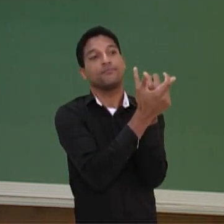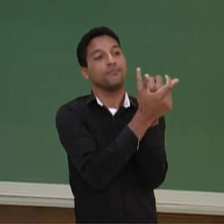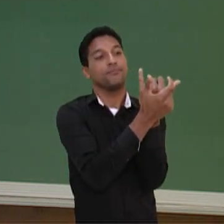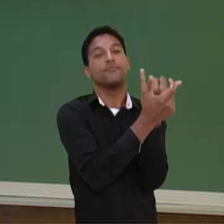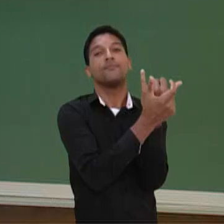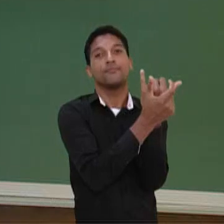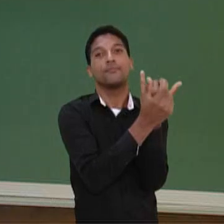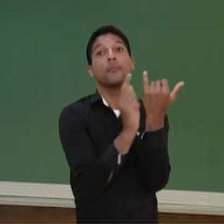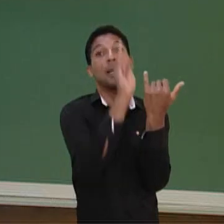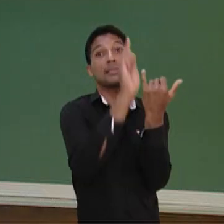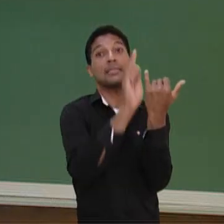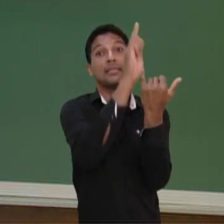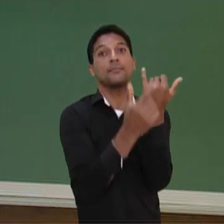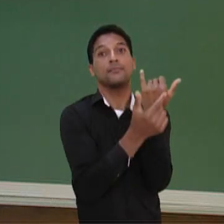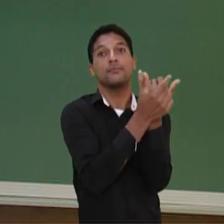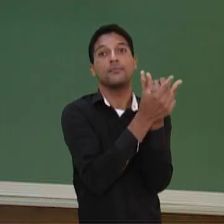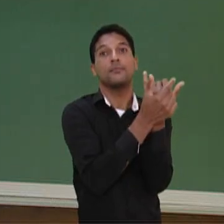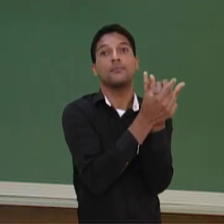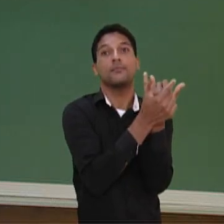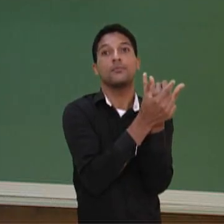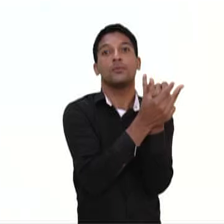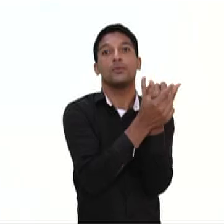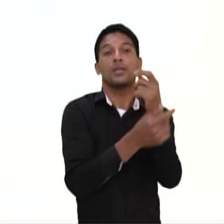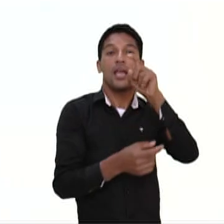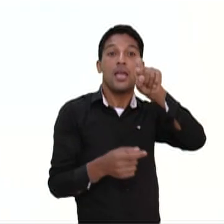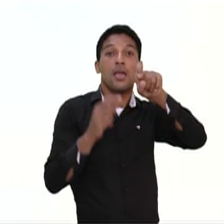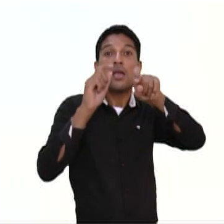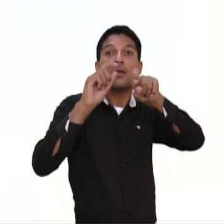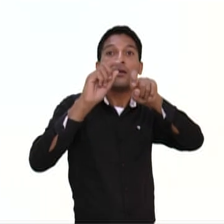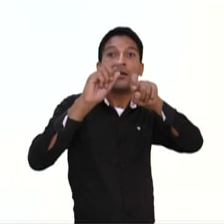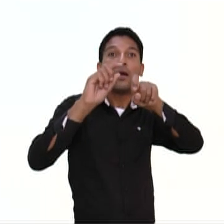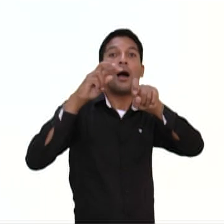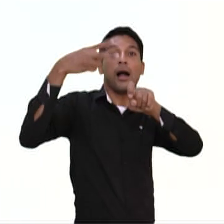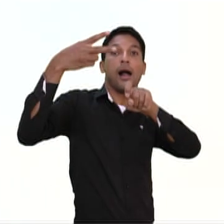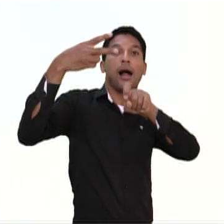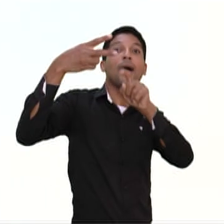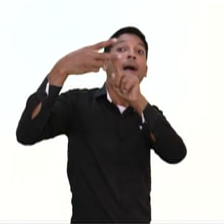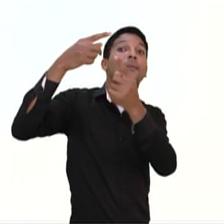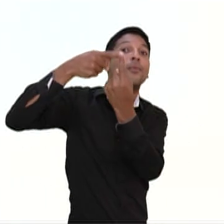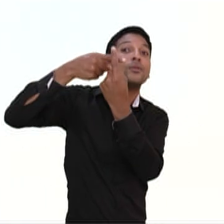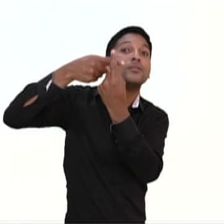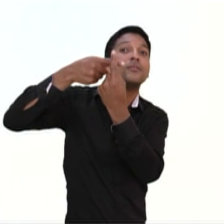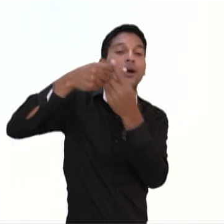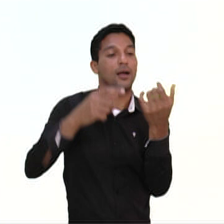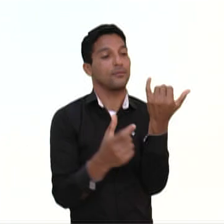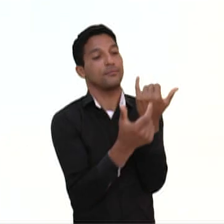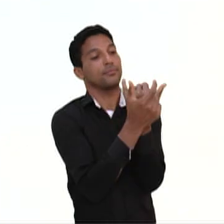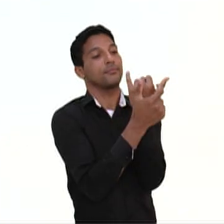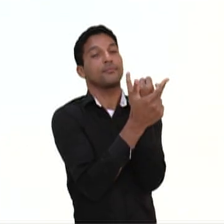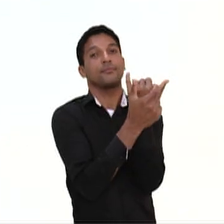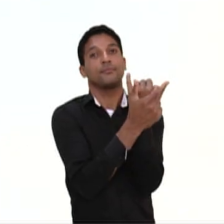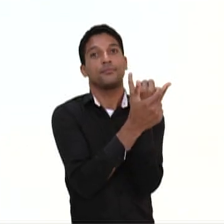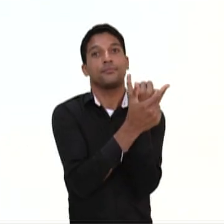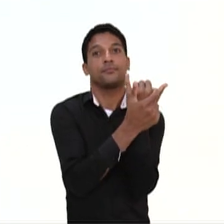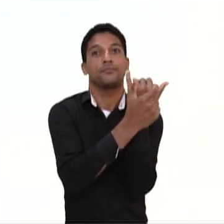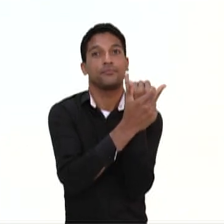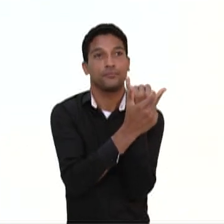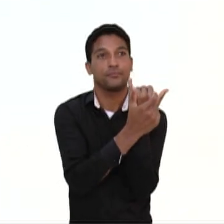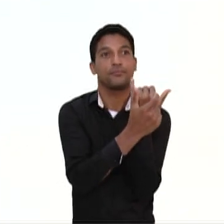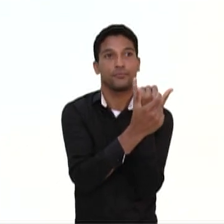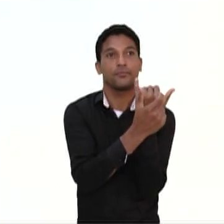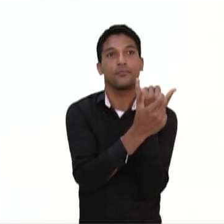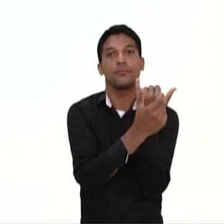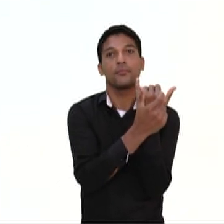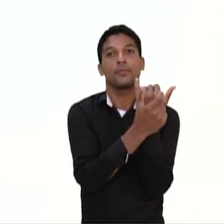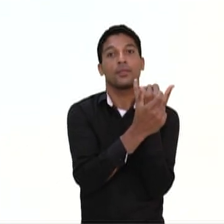cima, né? Então aqui, concavidade voltada para cima, né? Azulzinho aqui o 2 positivo, observe que A é um